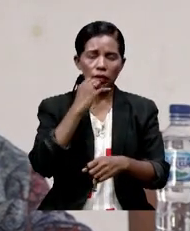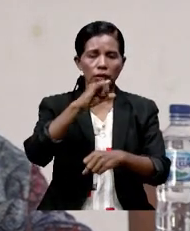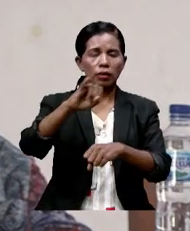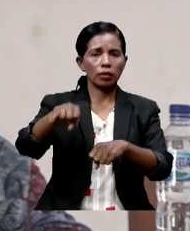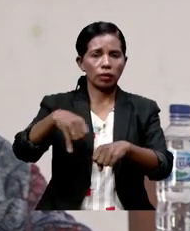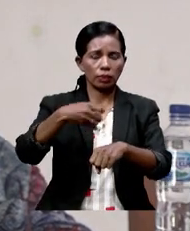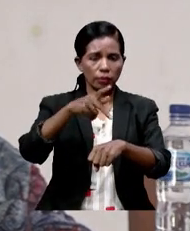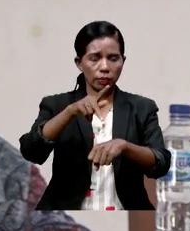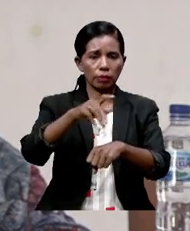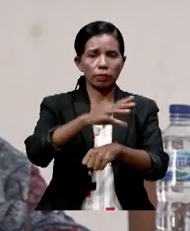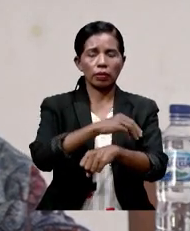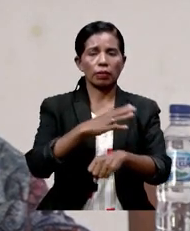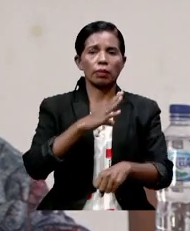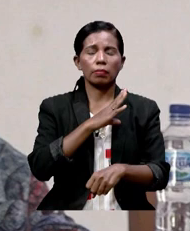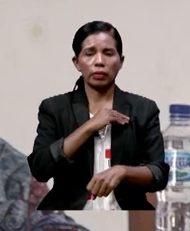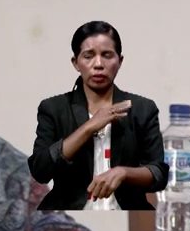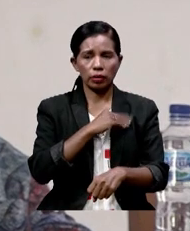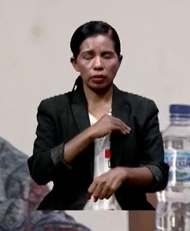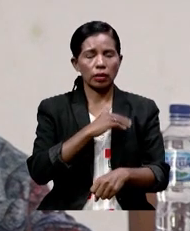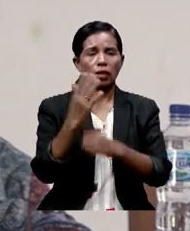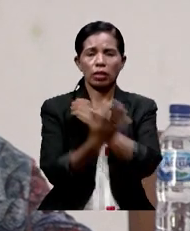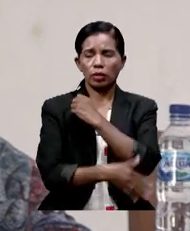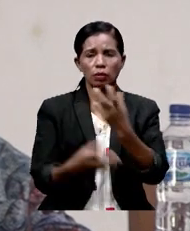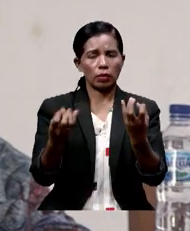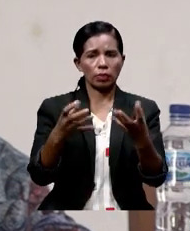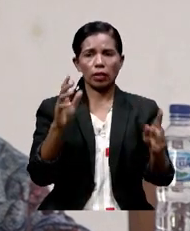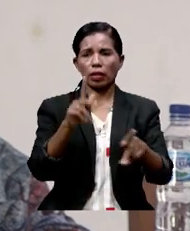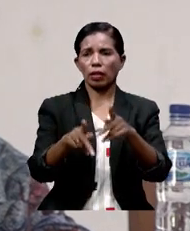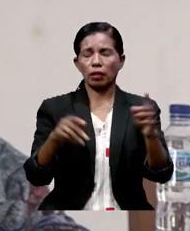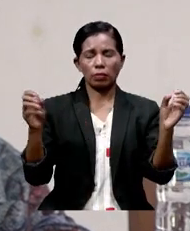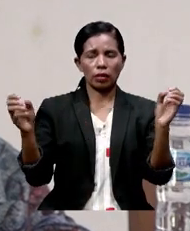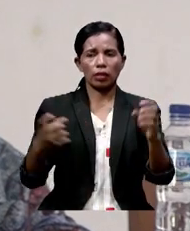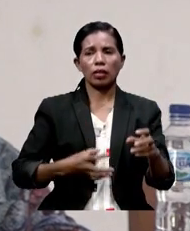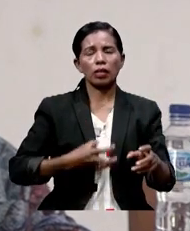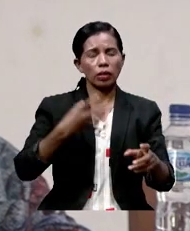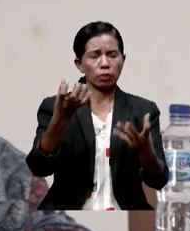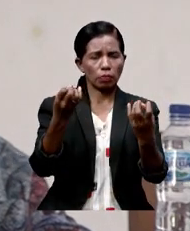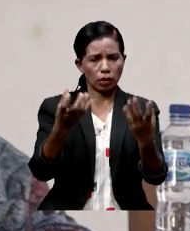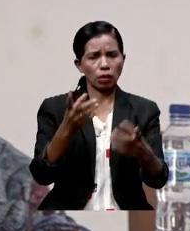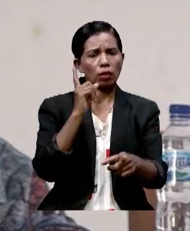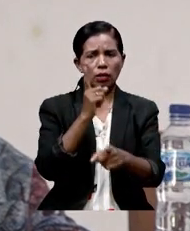Jordânia, Rai Barbara que não vai. Ódio não vai nela linda.